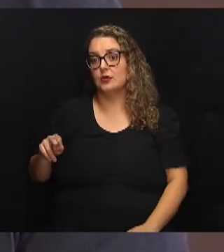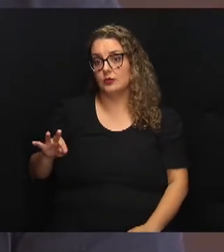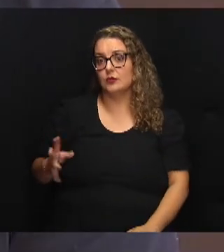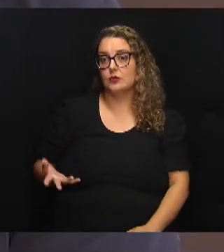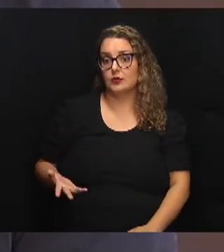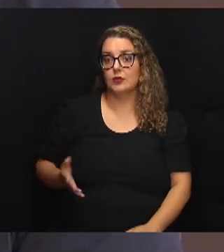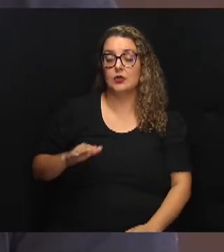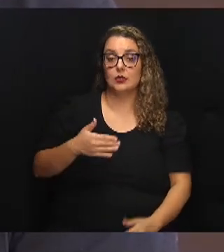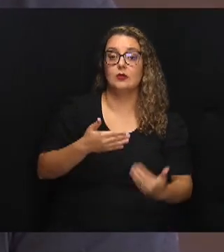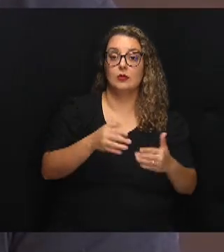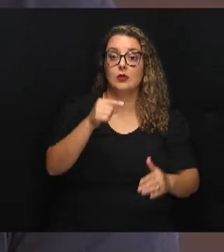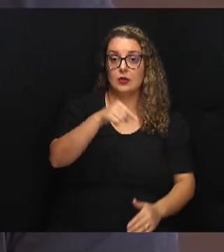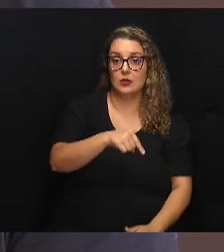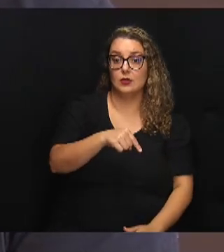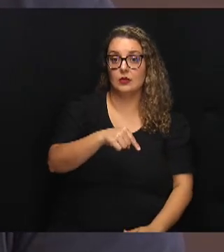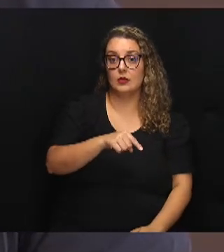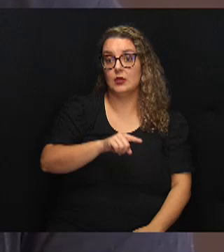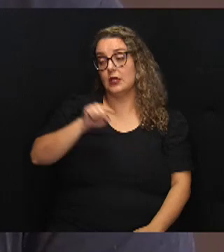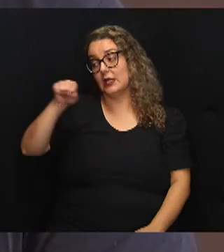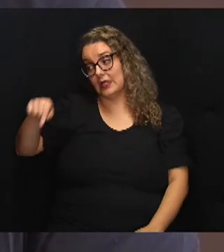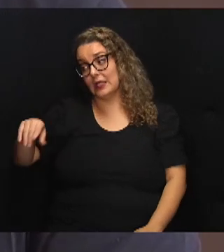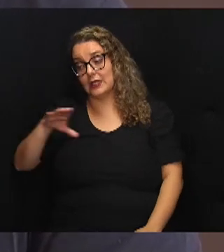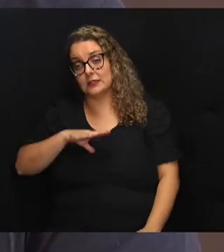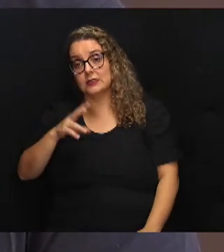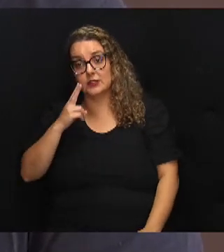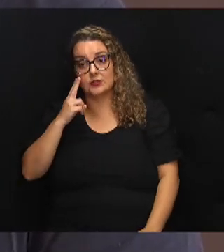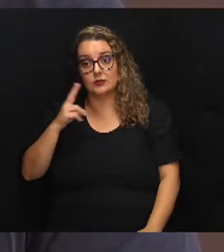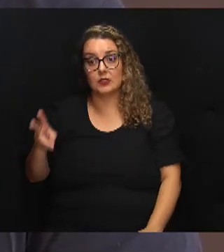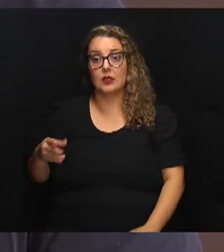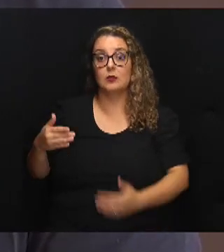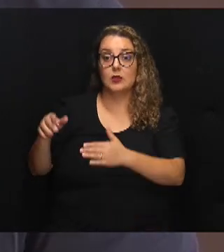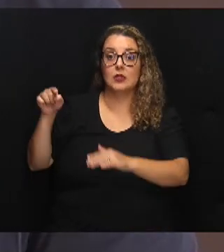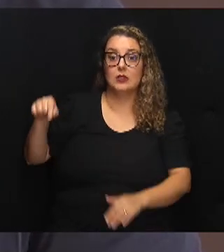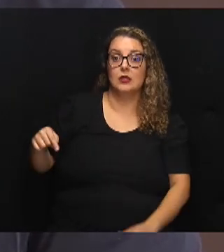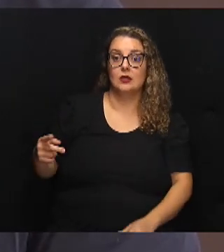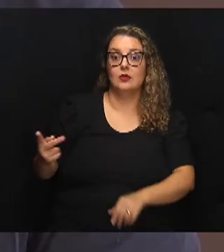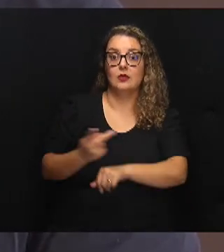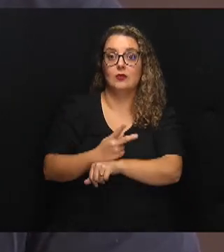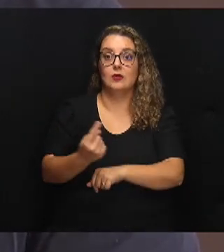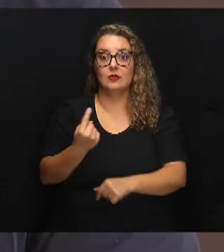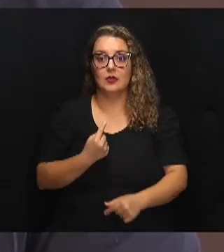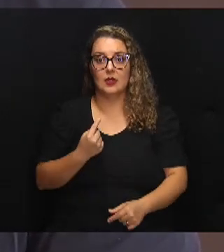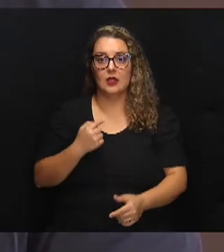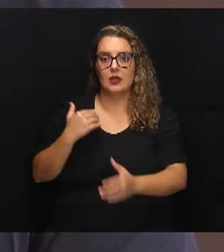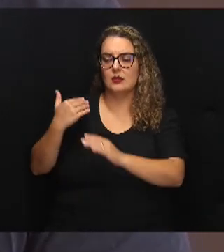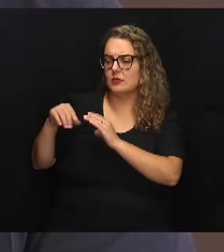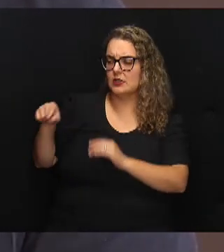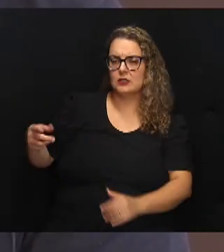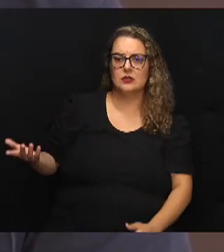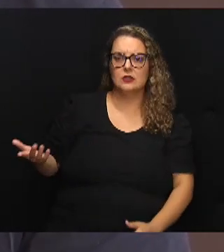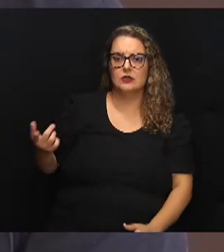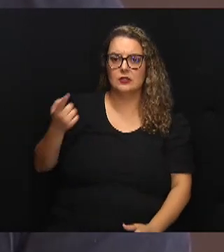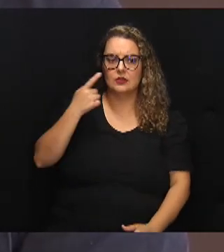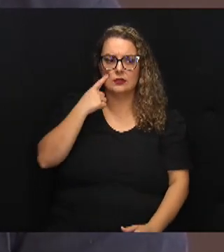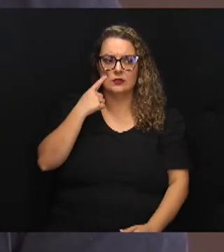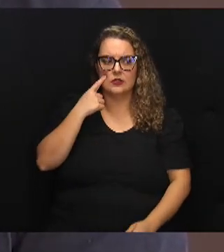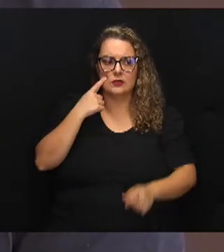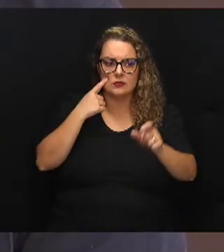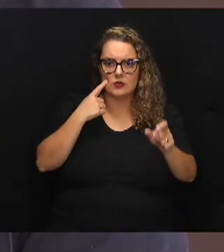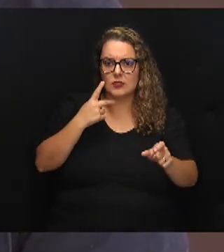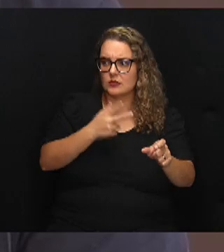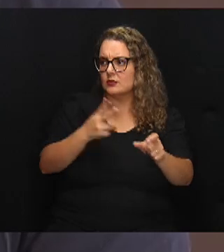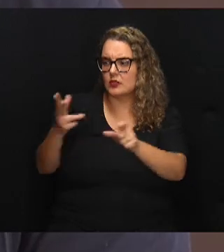e quando abriu lá chamava Parkour Valinhos. E aí o pessoal procurava aqui, depois mandava mensagem lá, eu via que eram as mesmas pessoas